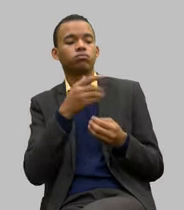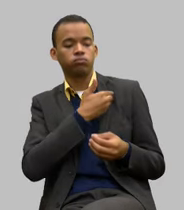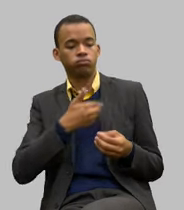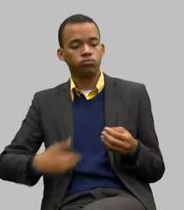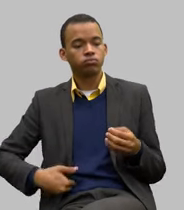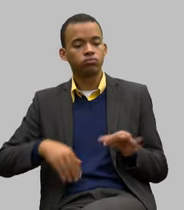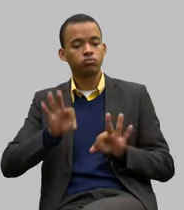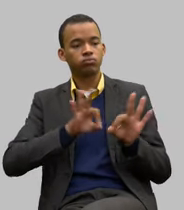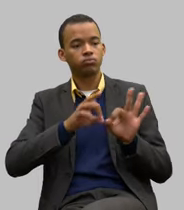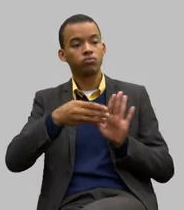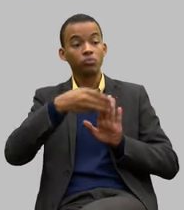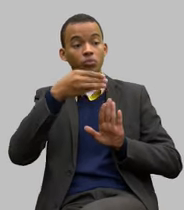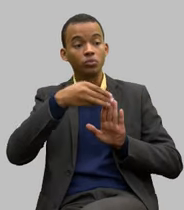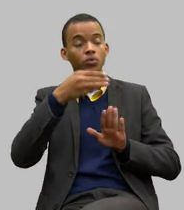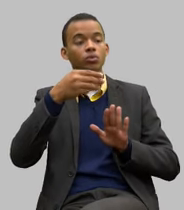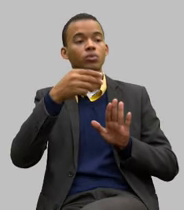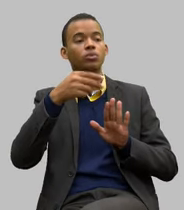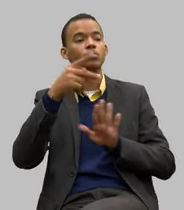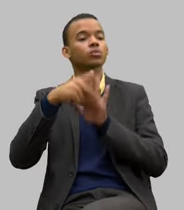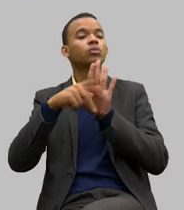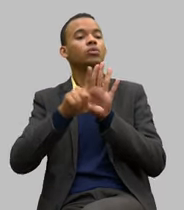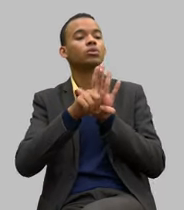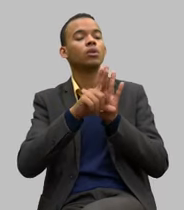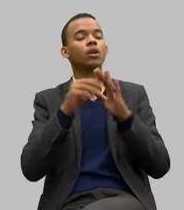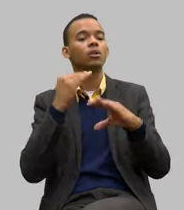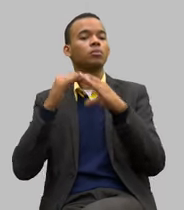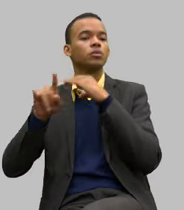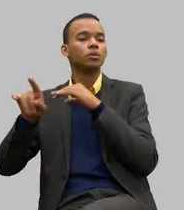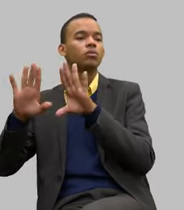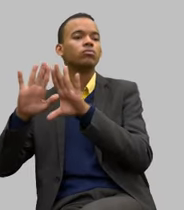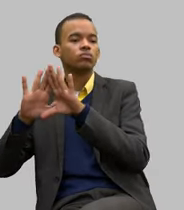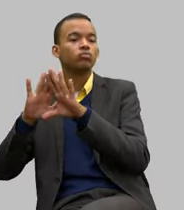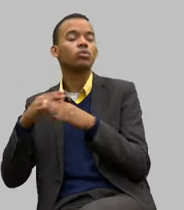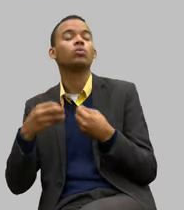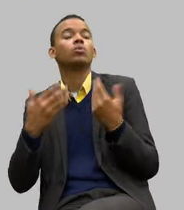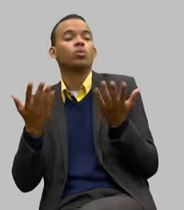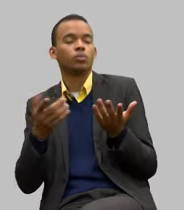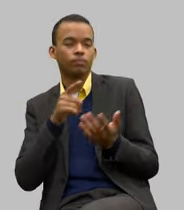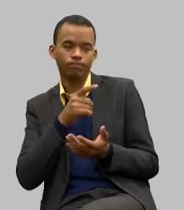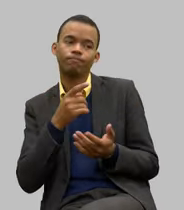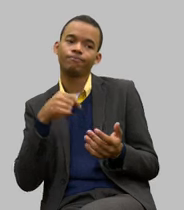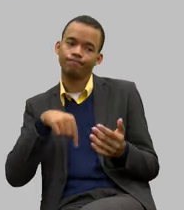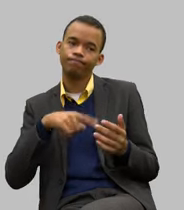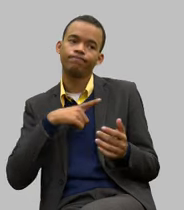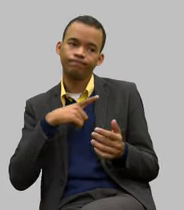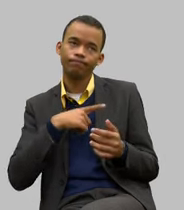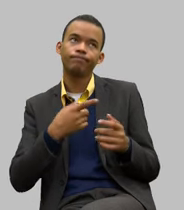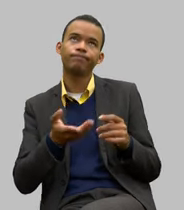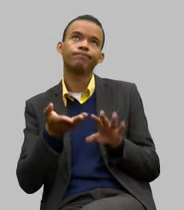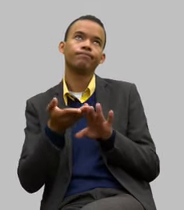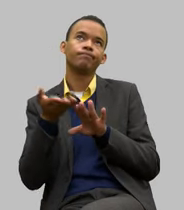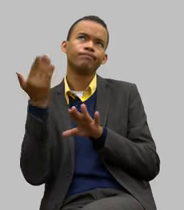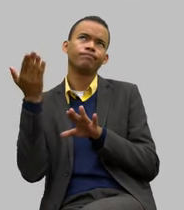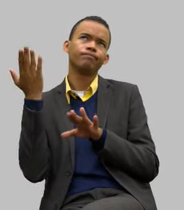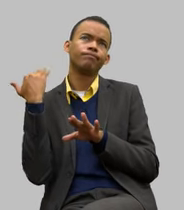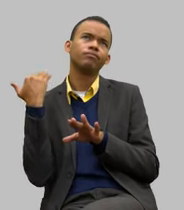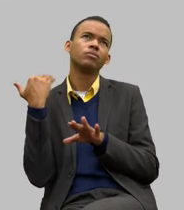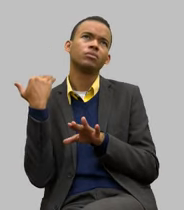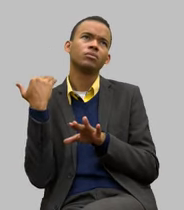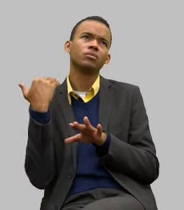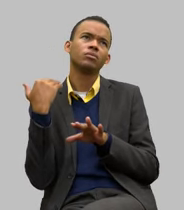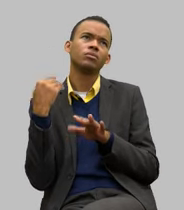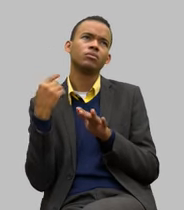proj a minuta de projeto de lei paraa Assembleia que essa é uma cobrança que o senhor já senhor já recebeu aqui em outras outras TRS qu sim